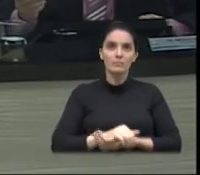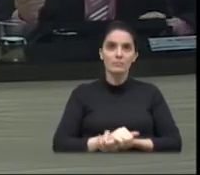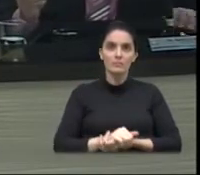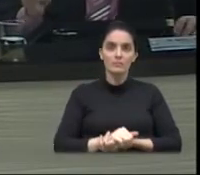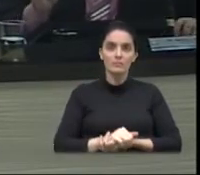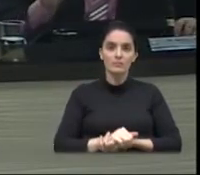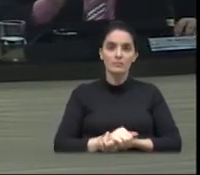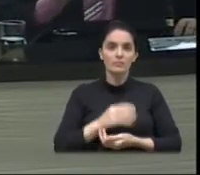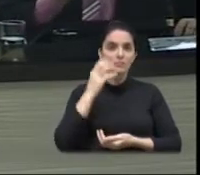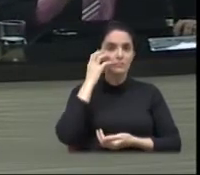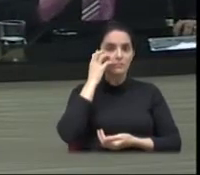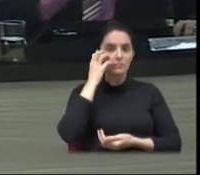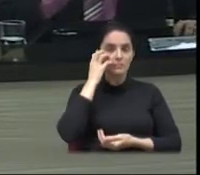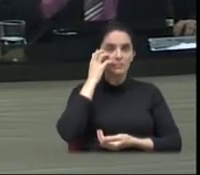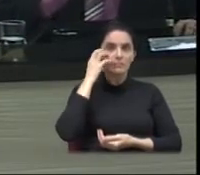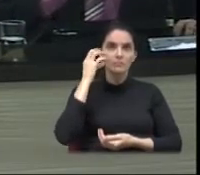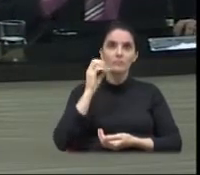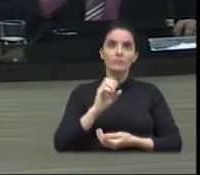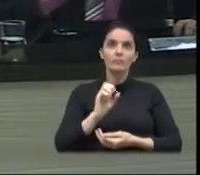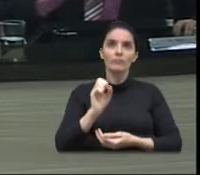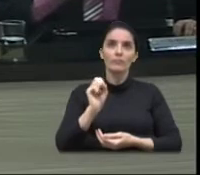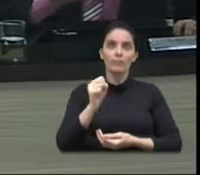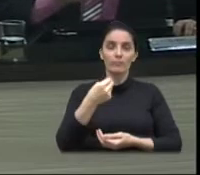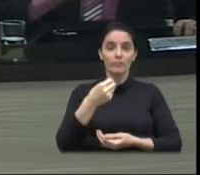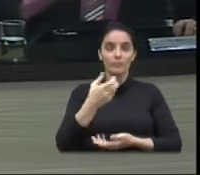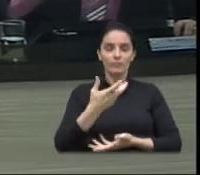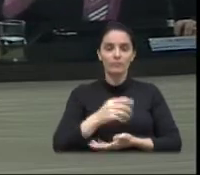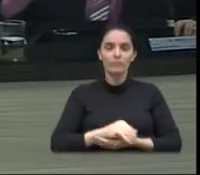Doutor Marcelo. Fazer o quê, né? Sim.